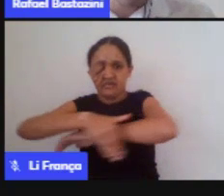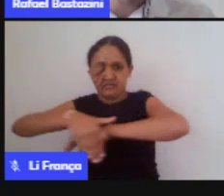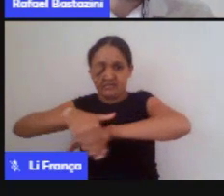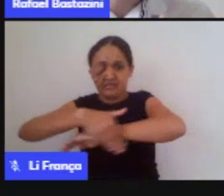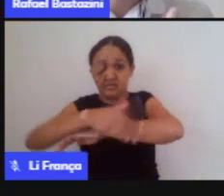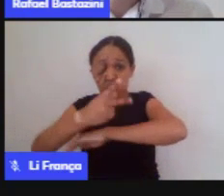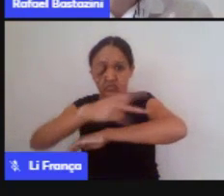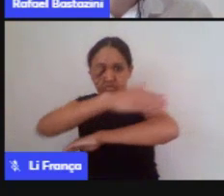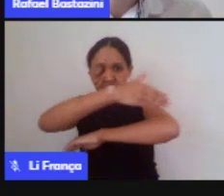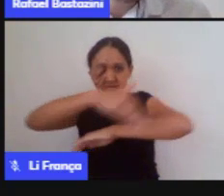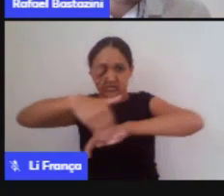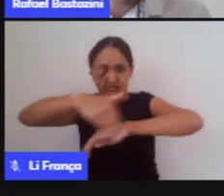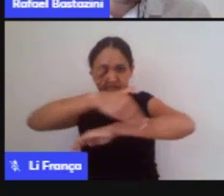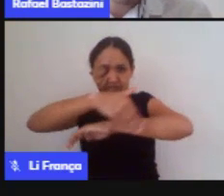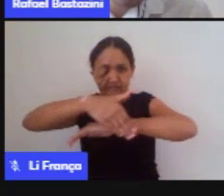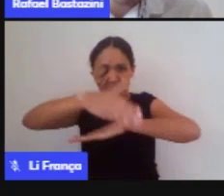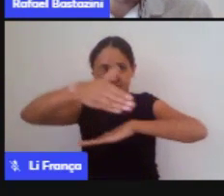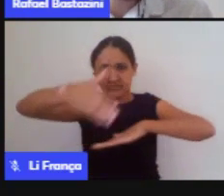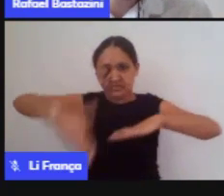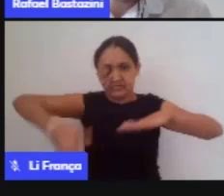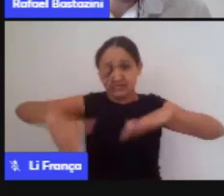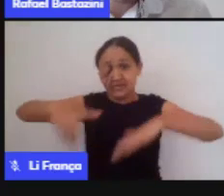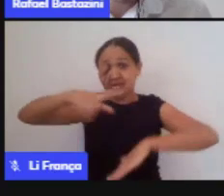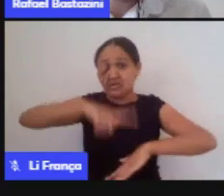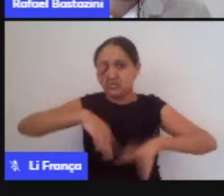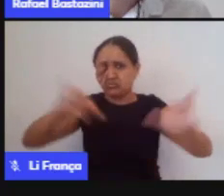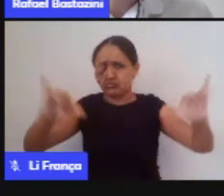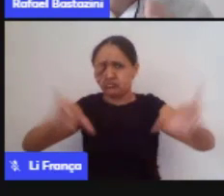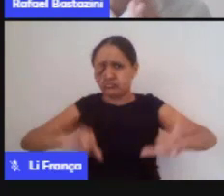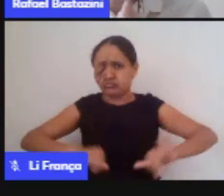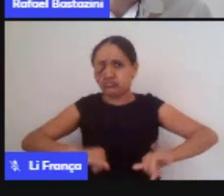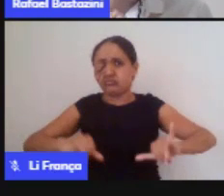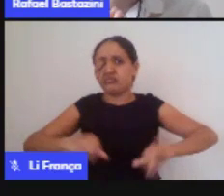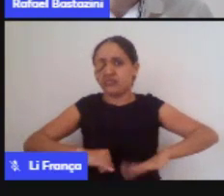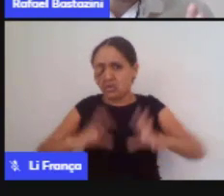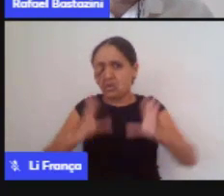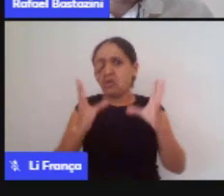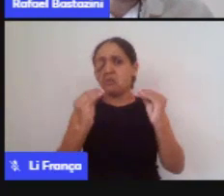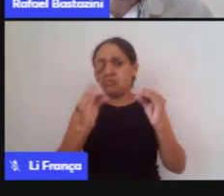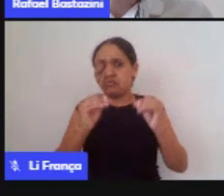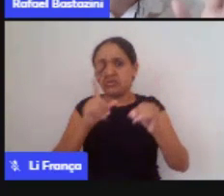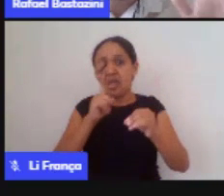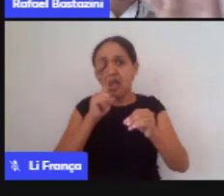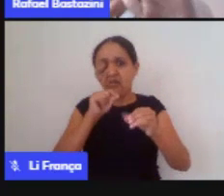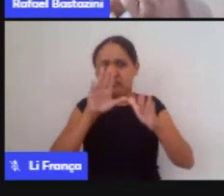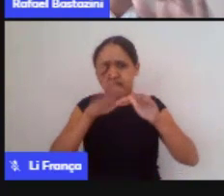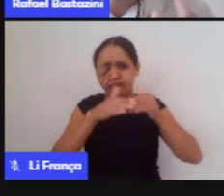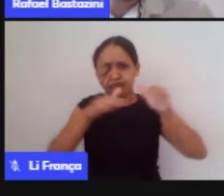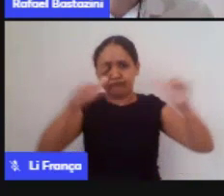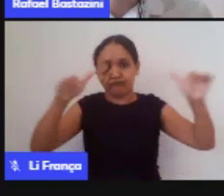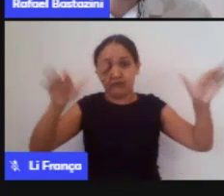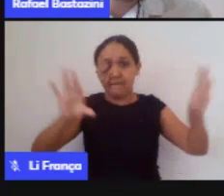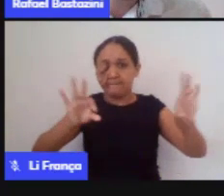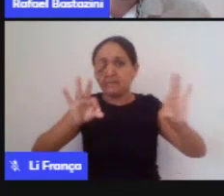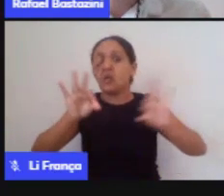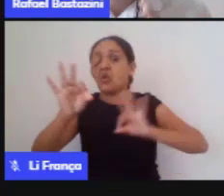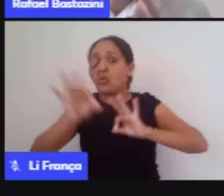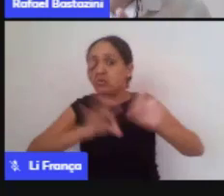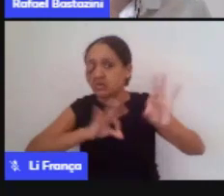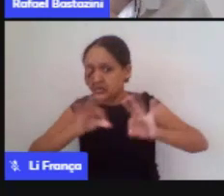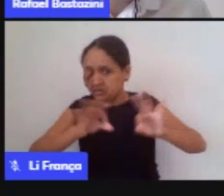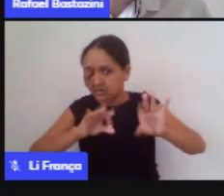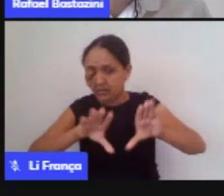Avenida Calógera, que sofria com muitas inundações. Então, essa parte foi canalizada, foi uma canalização